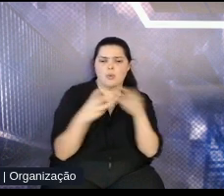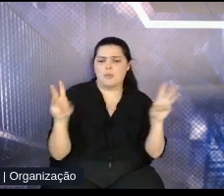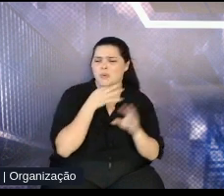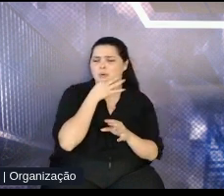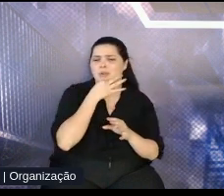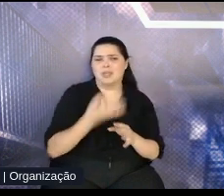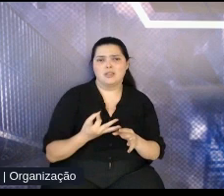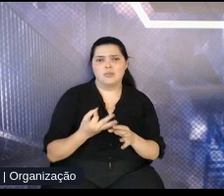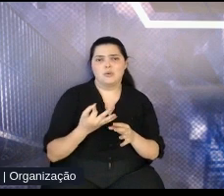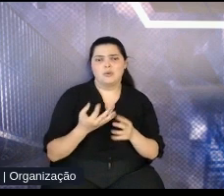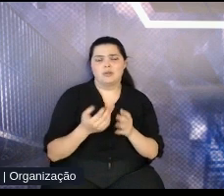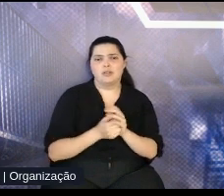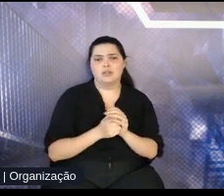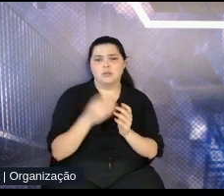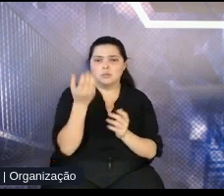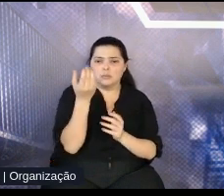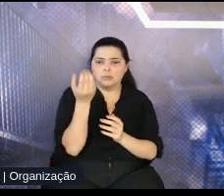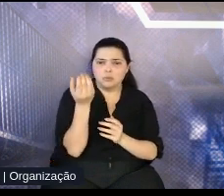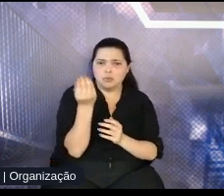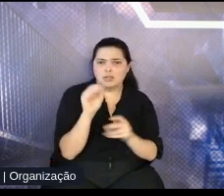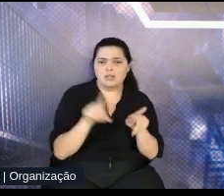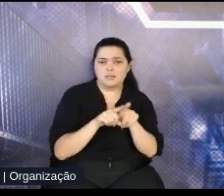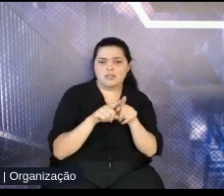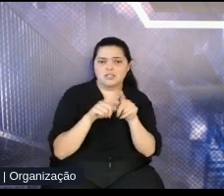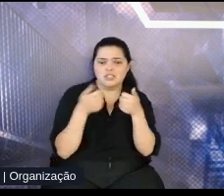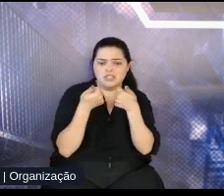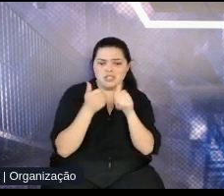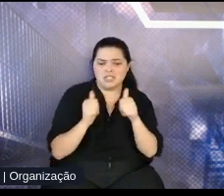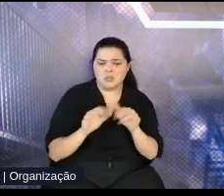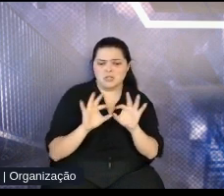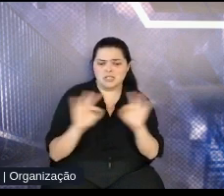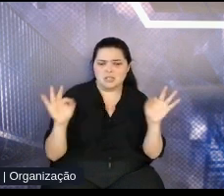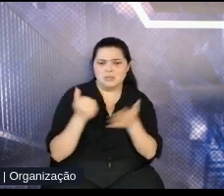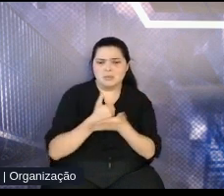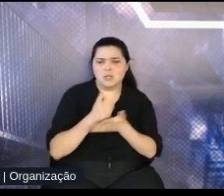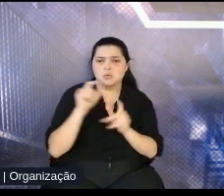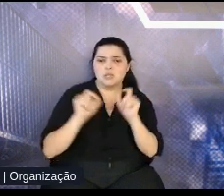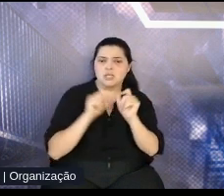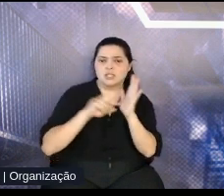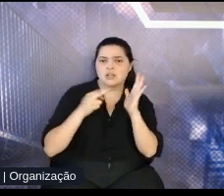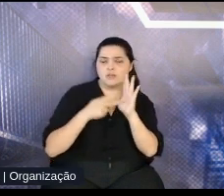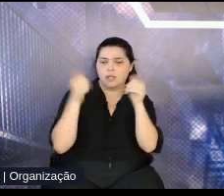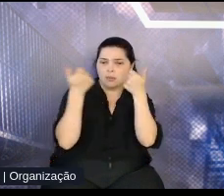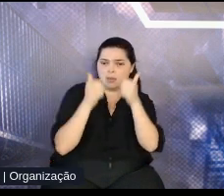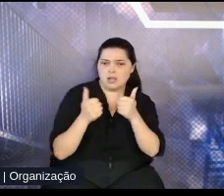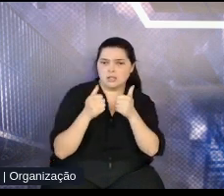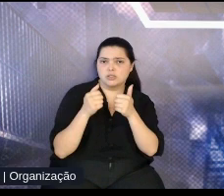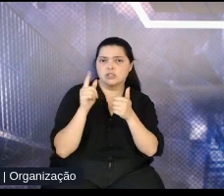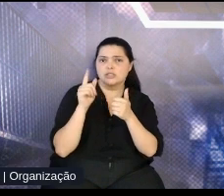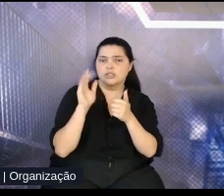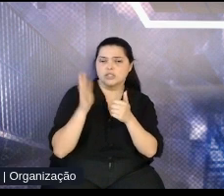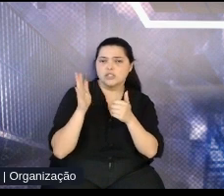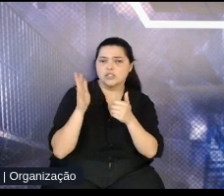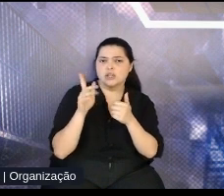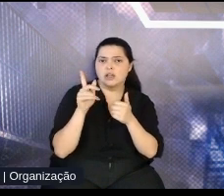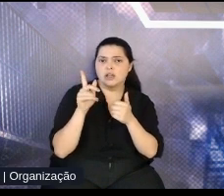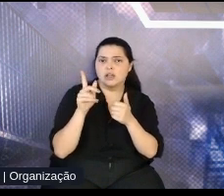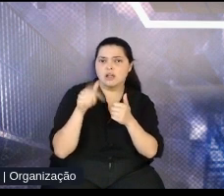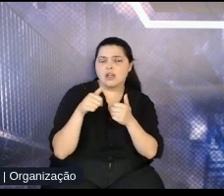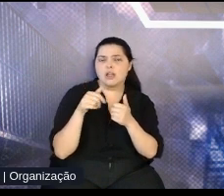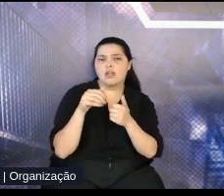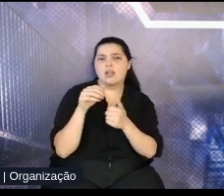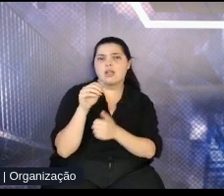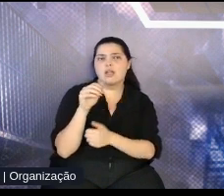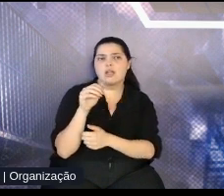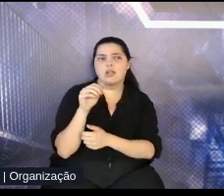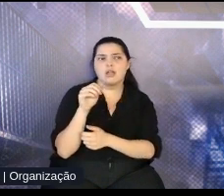você colocar um mínimo de descrição do que é aquela imagem, está simplesmente a um ALT, ALT. Então,